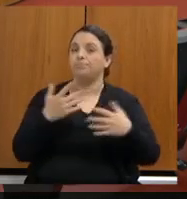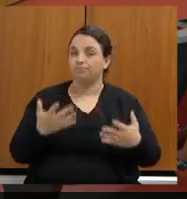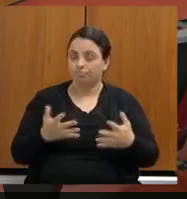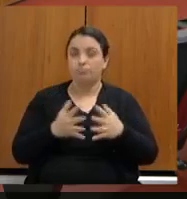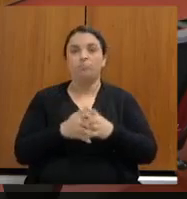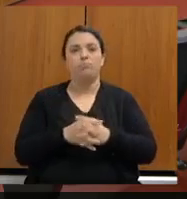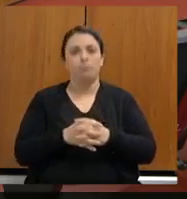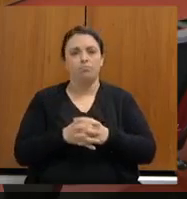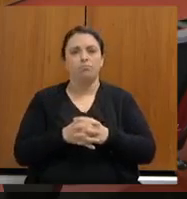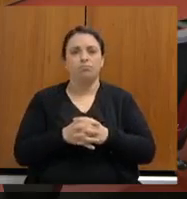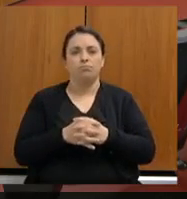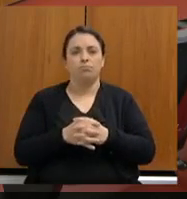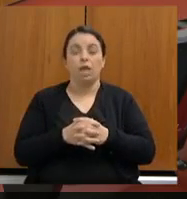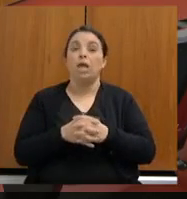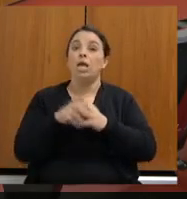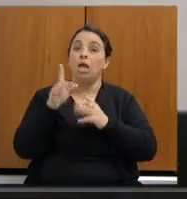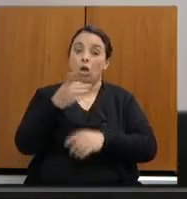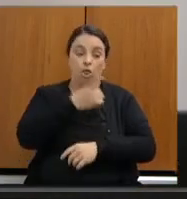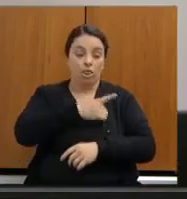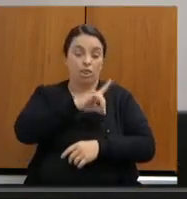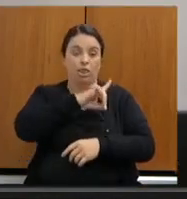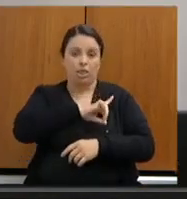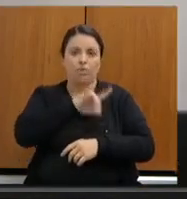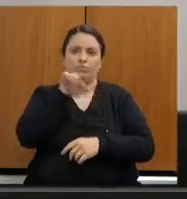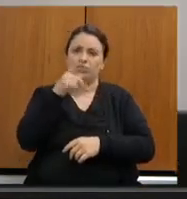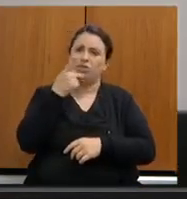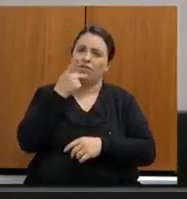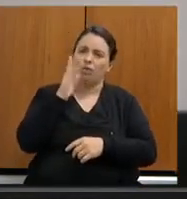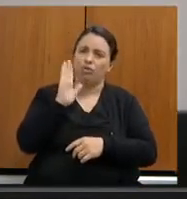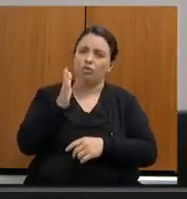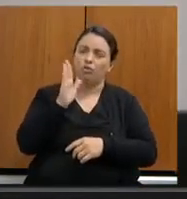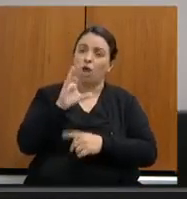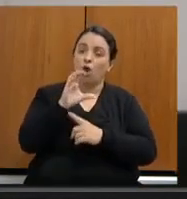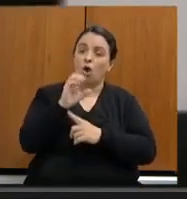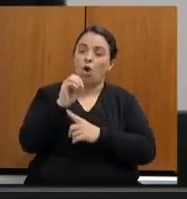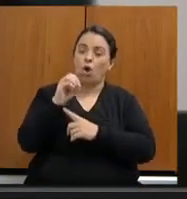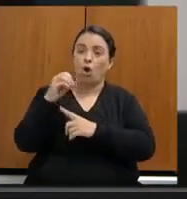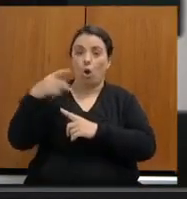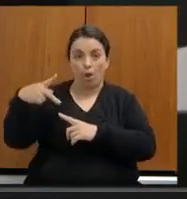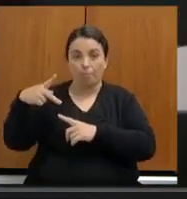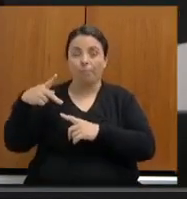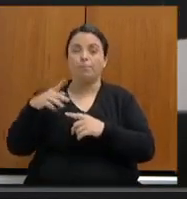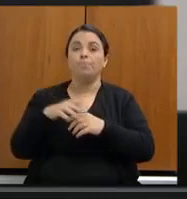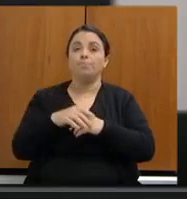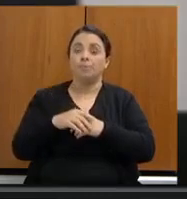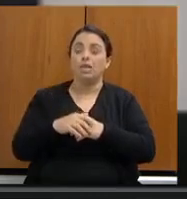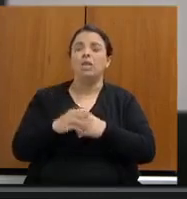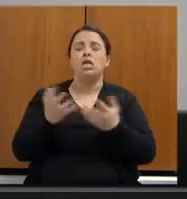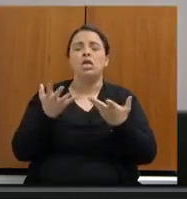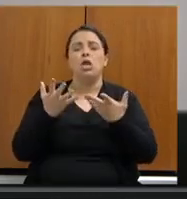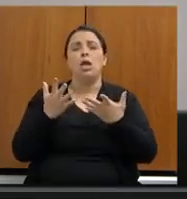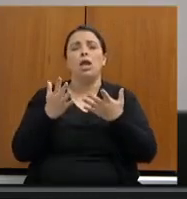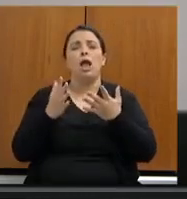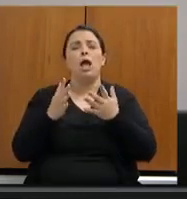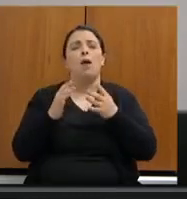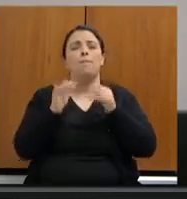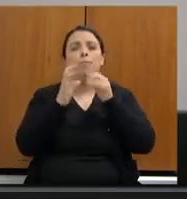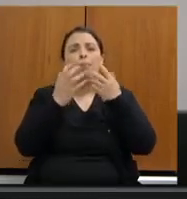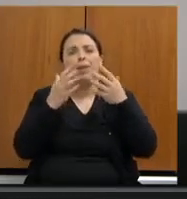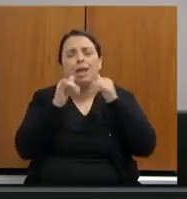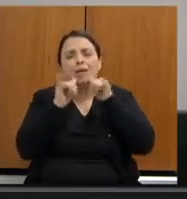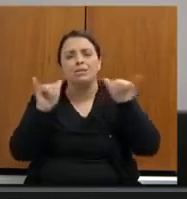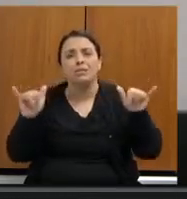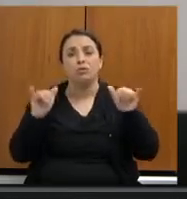O senhor já trouxe aqui a questão do cop e publicação de progressões e promoções